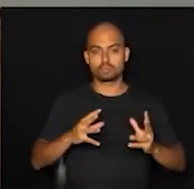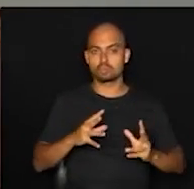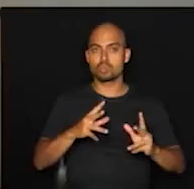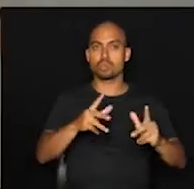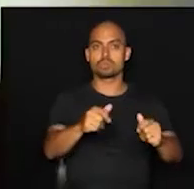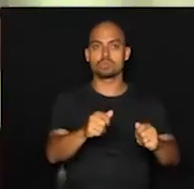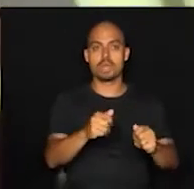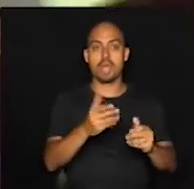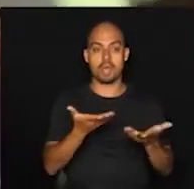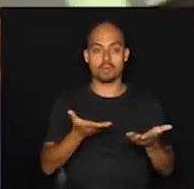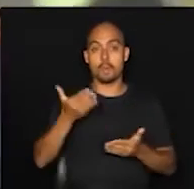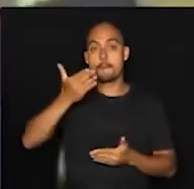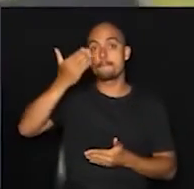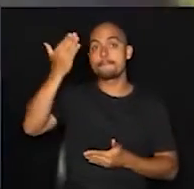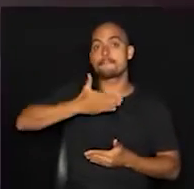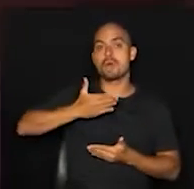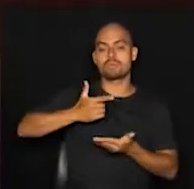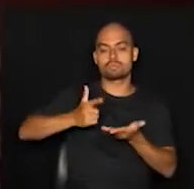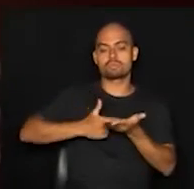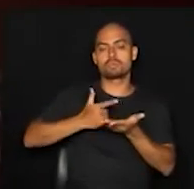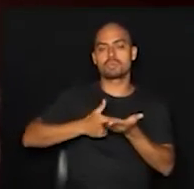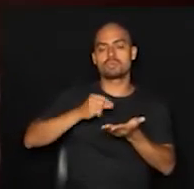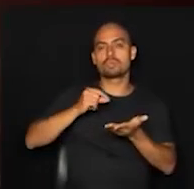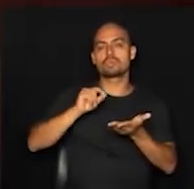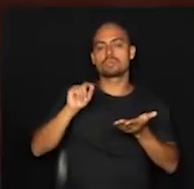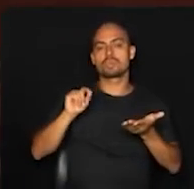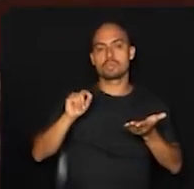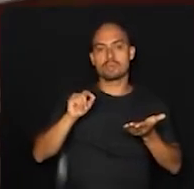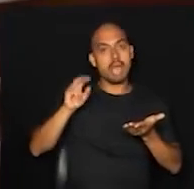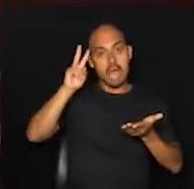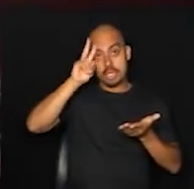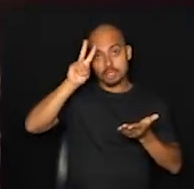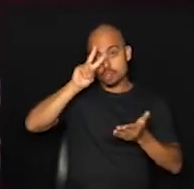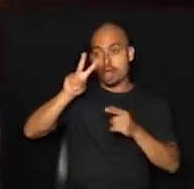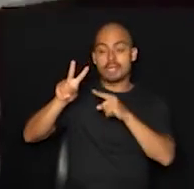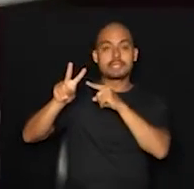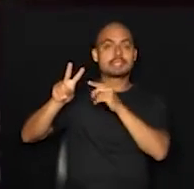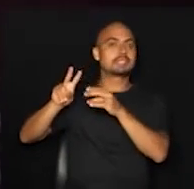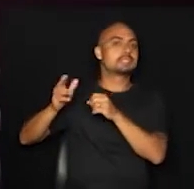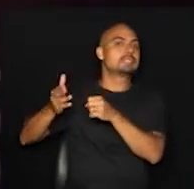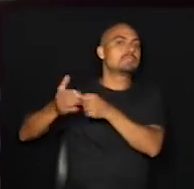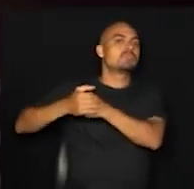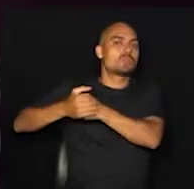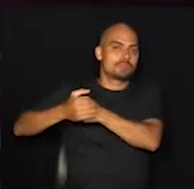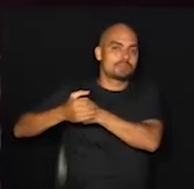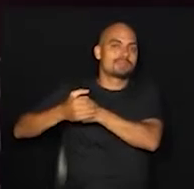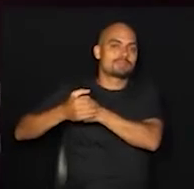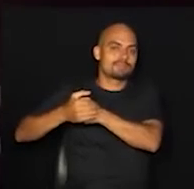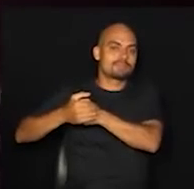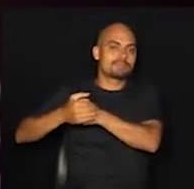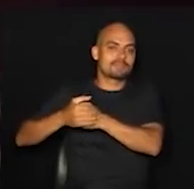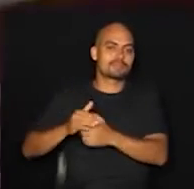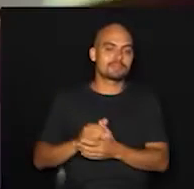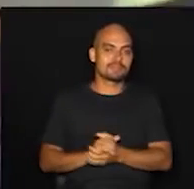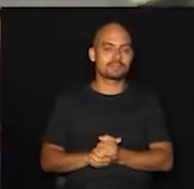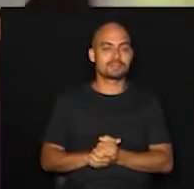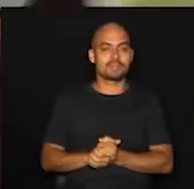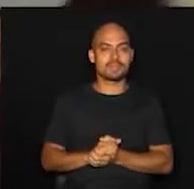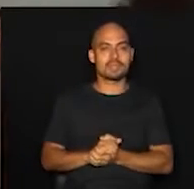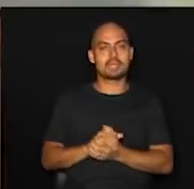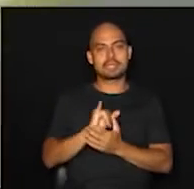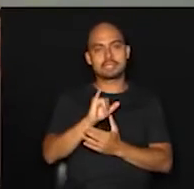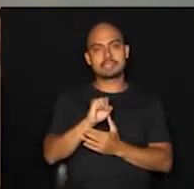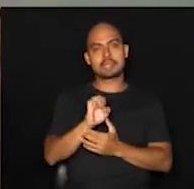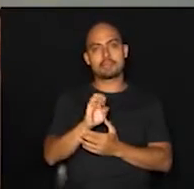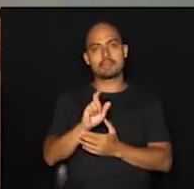uma coisa que a historiografia não contou, que são os titulares, as pessoas que Dona Isabel nomeou,